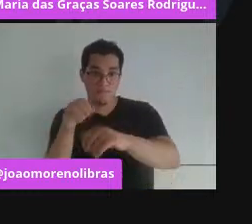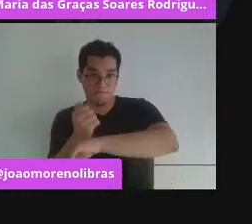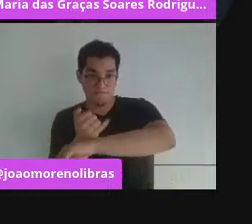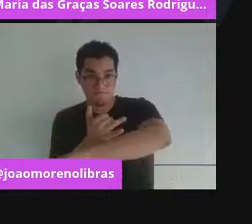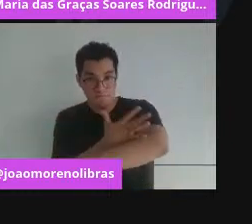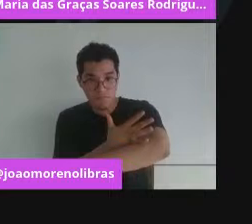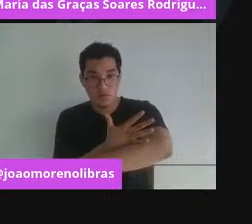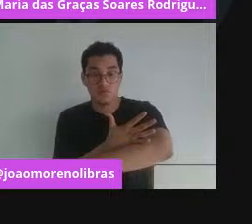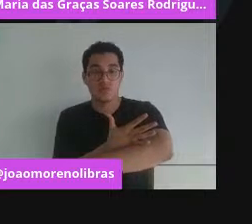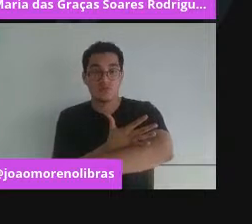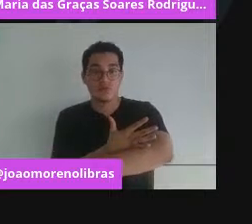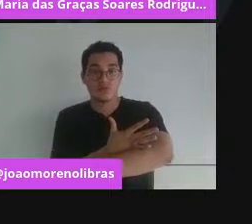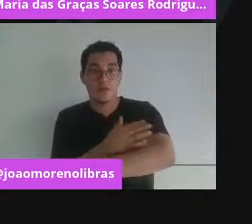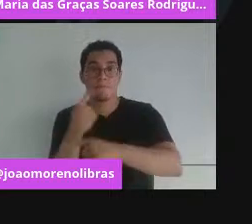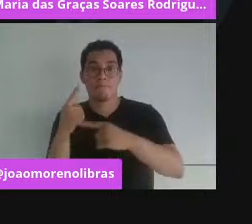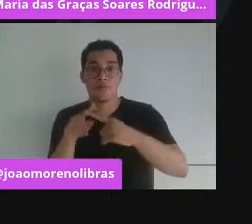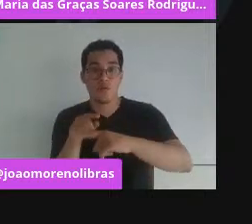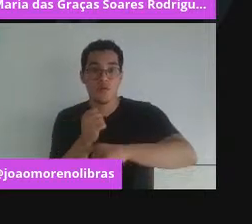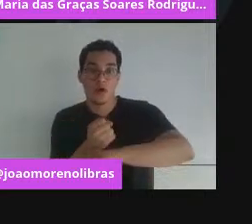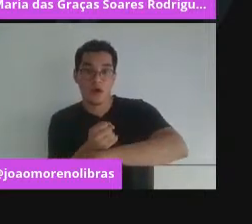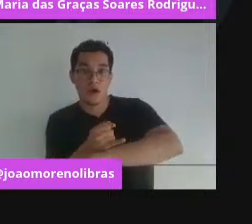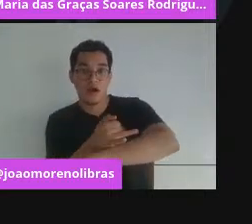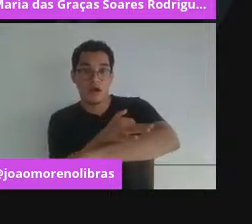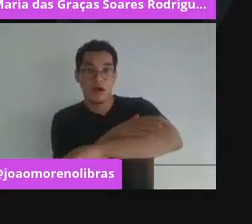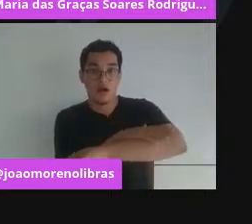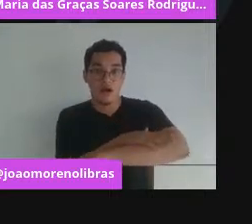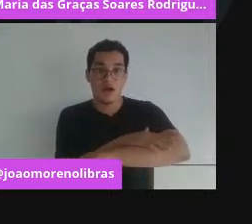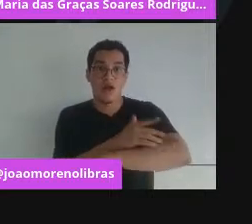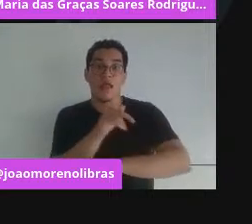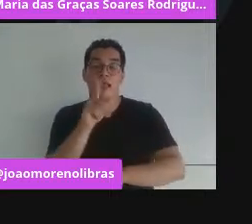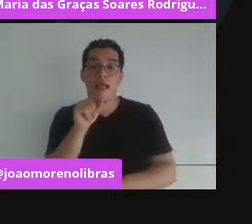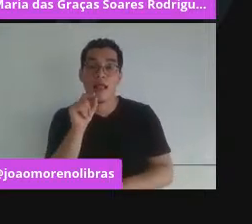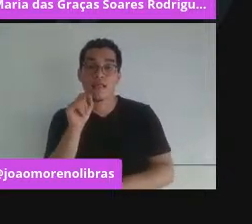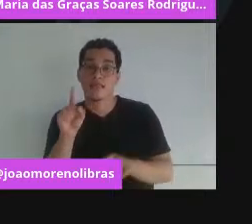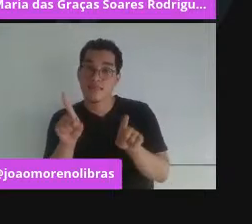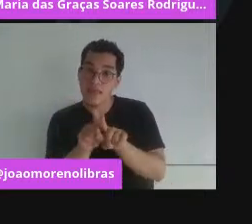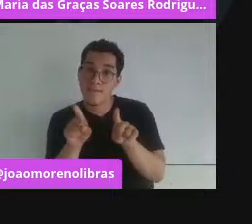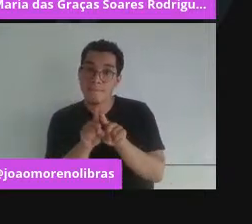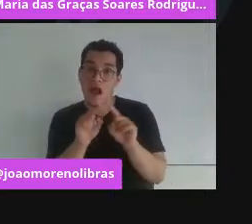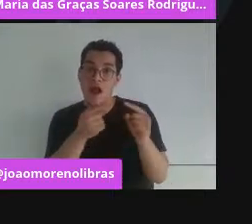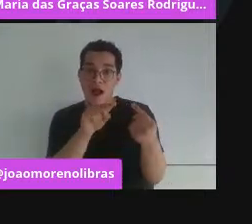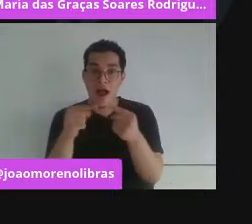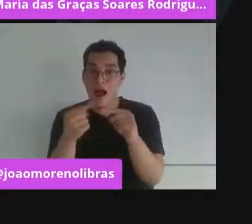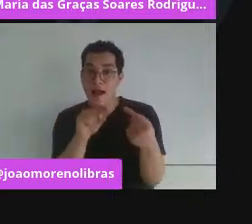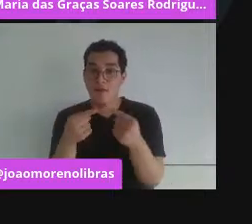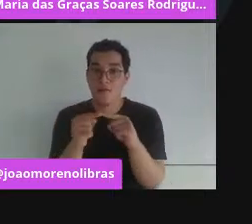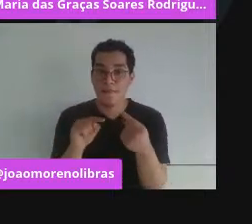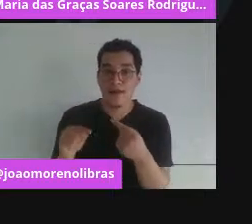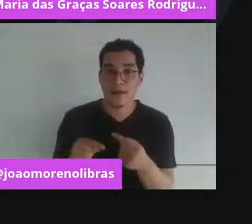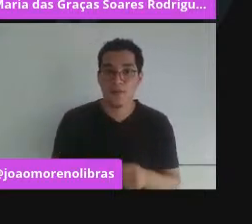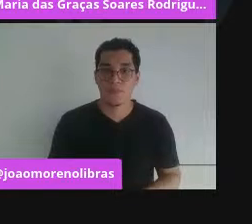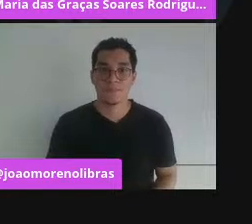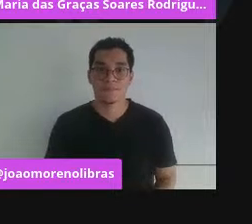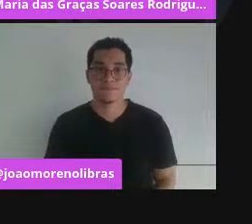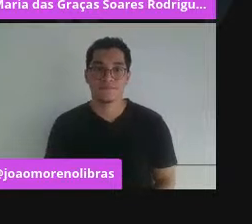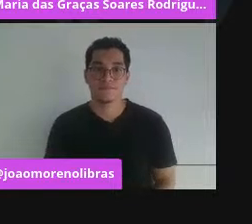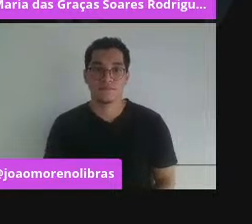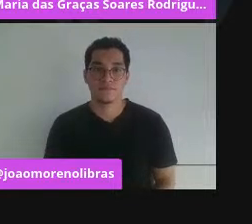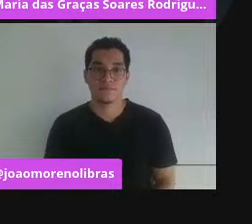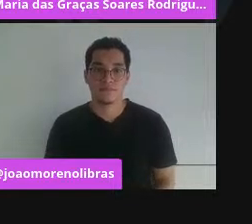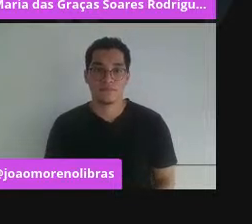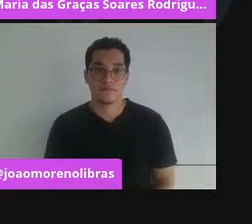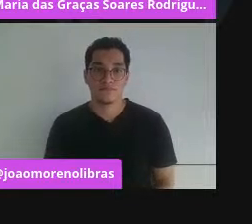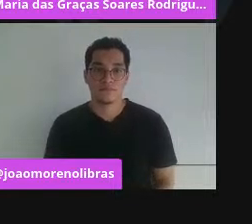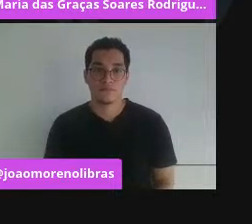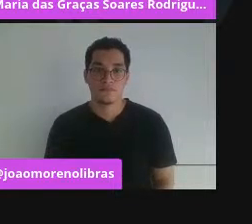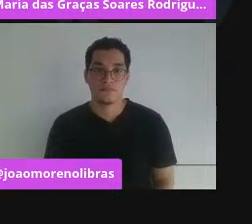que nunca, gente, ela funciona como argumento. Acompanha o Micheli quando diz, em